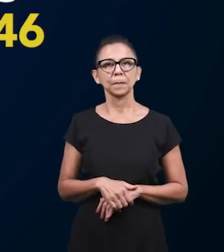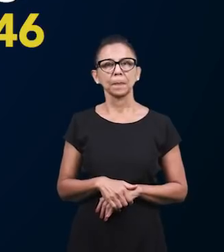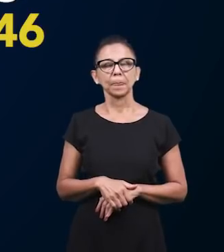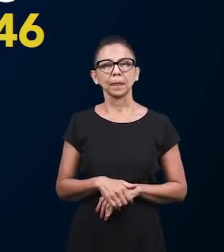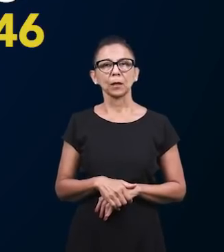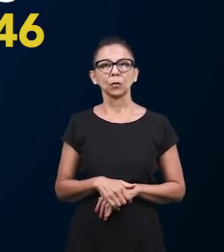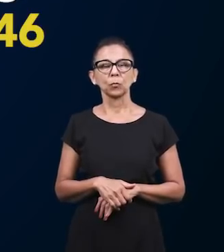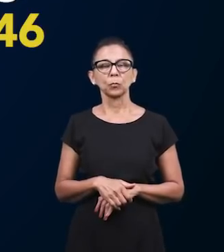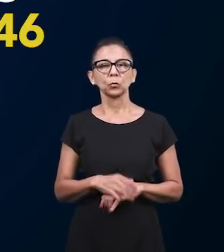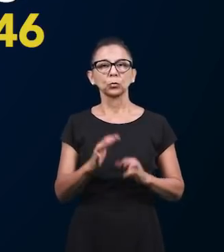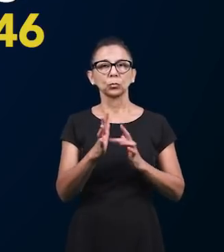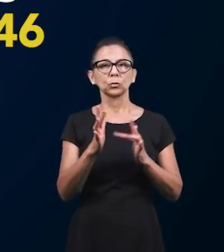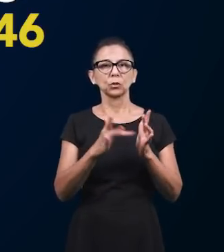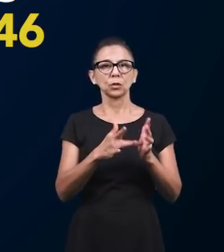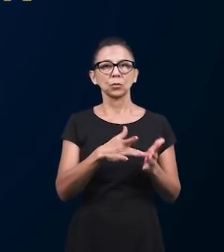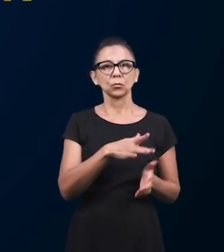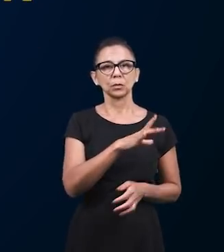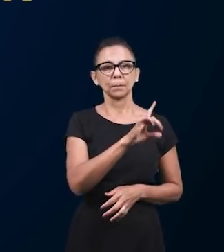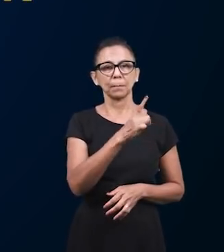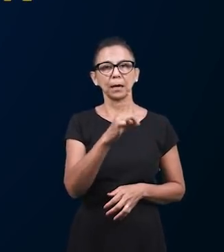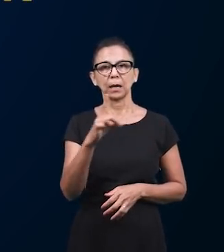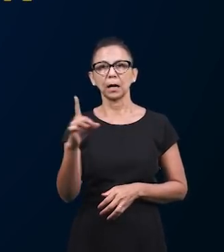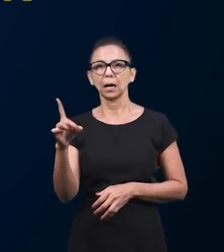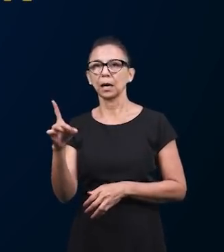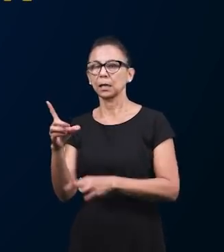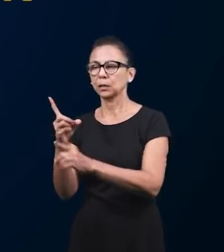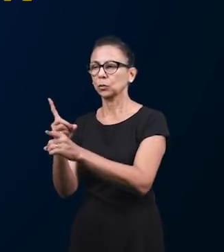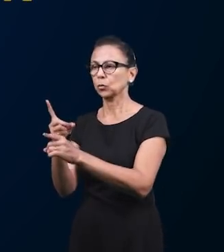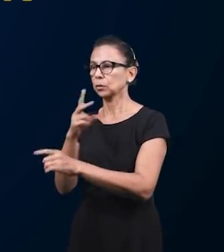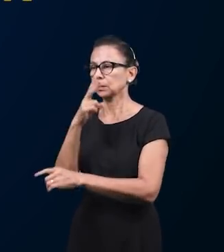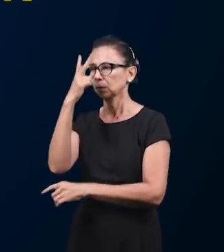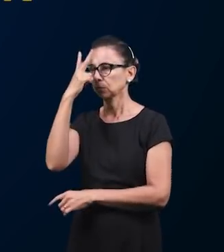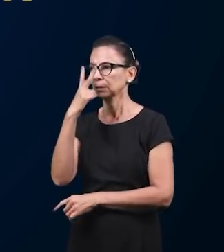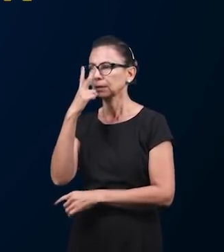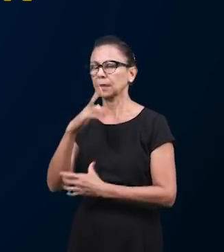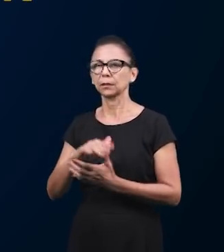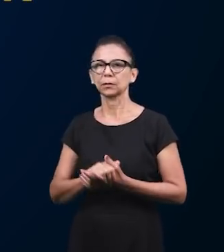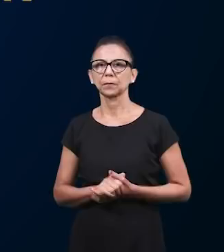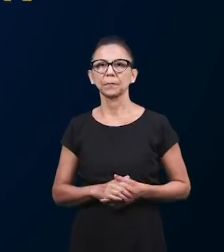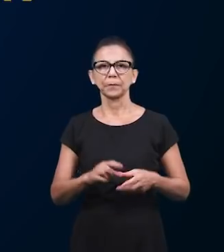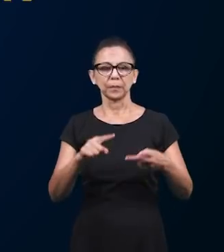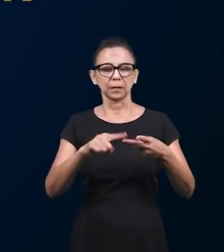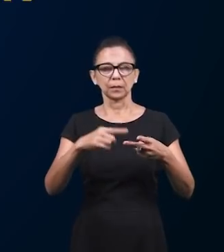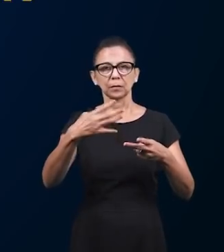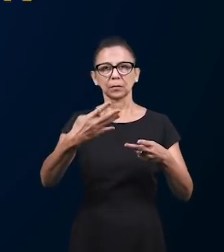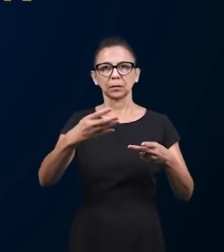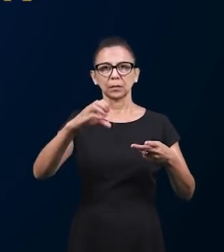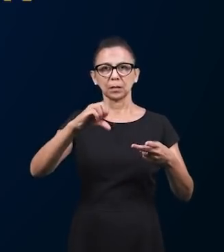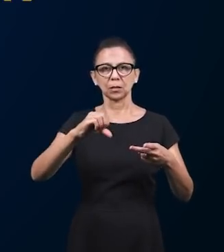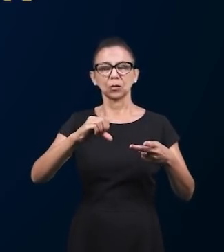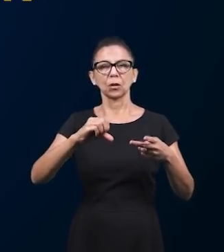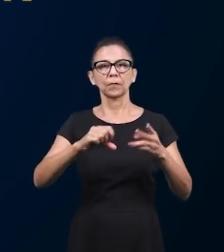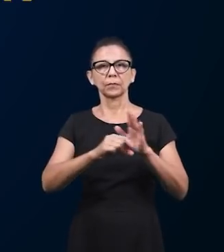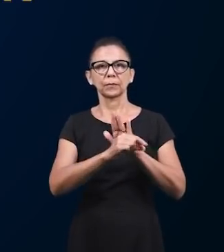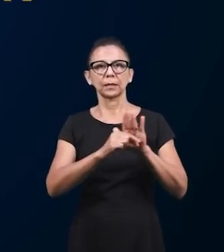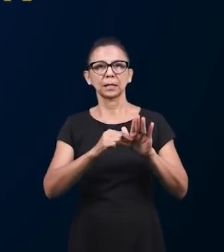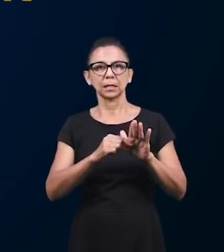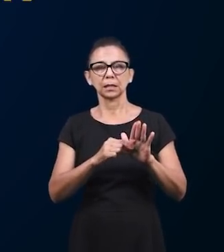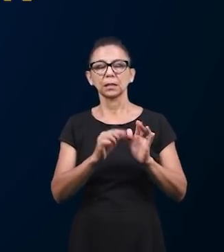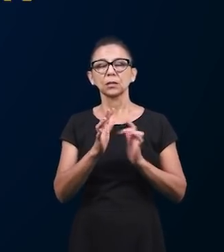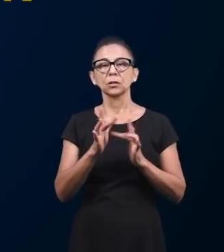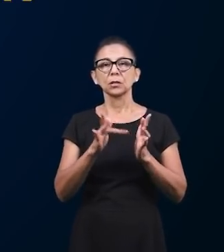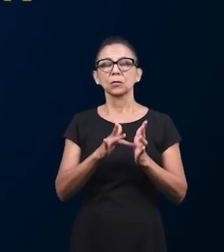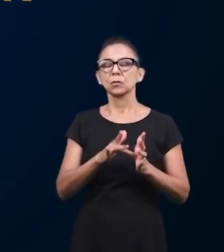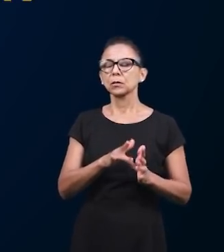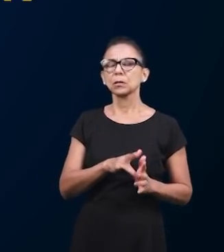onde o cego estava. O chamado nós podemos encontrar no verso 49, que diz: e Jesus parando disse que